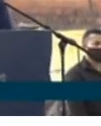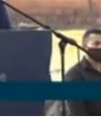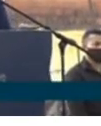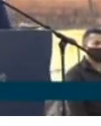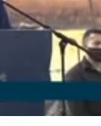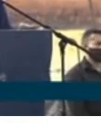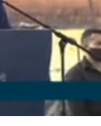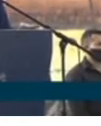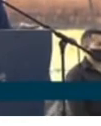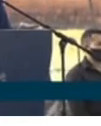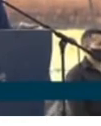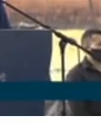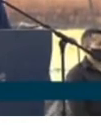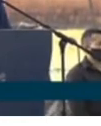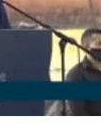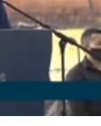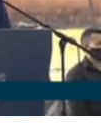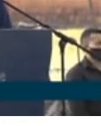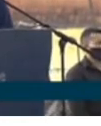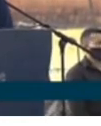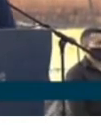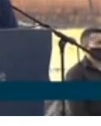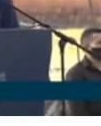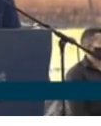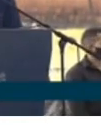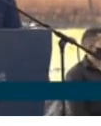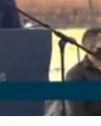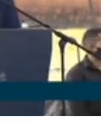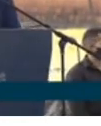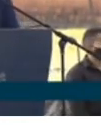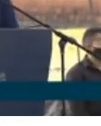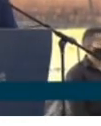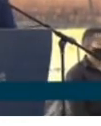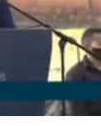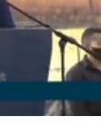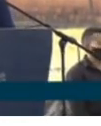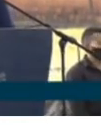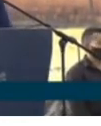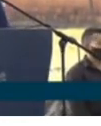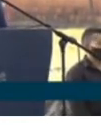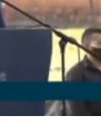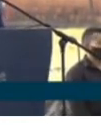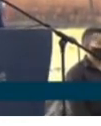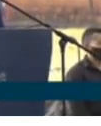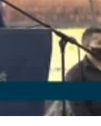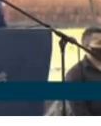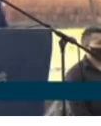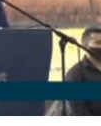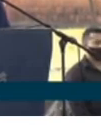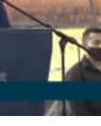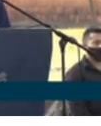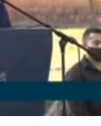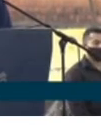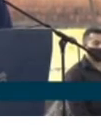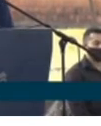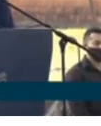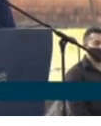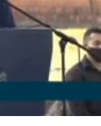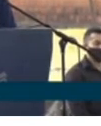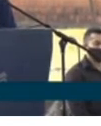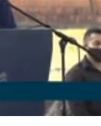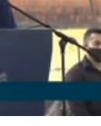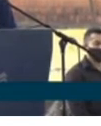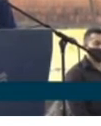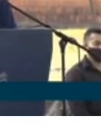aqui, que é um projeto já de algum tempo, vai colaborar muito no combate a esse tipo